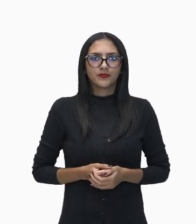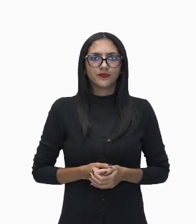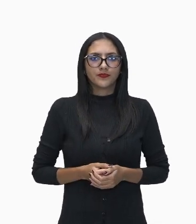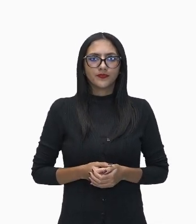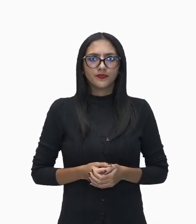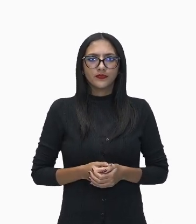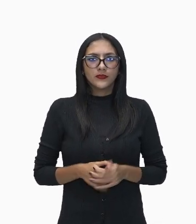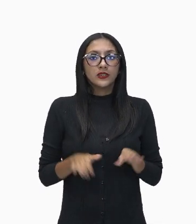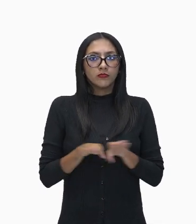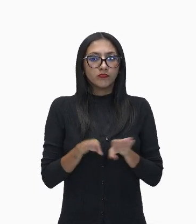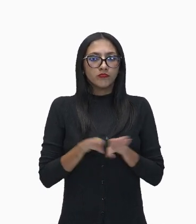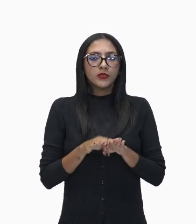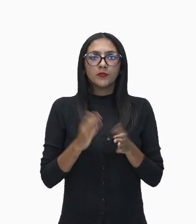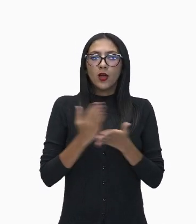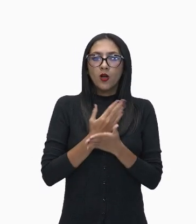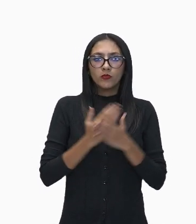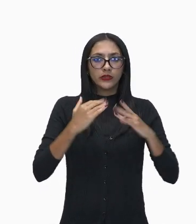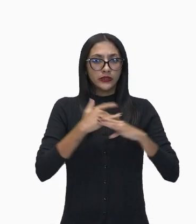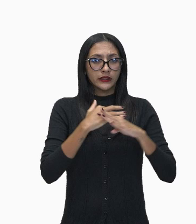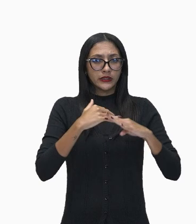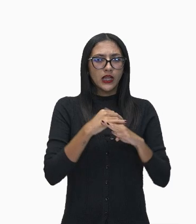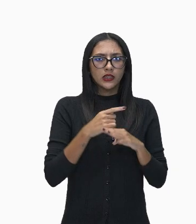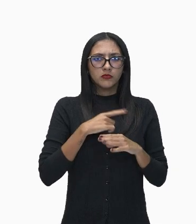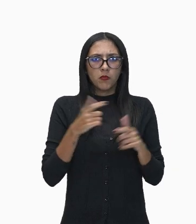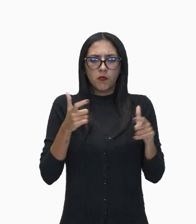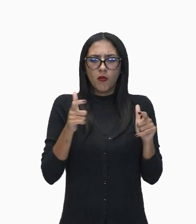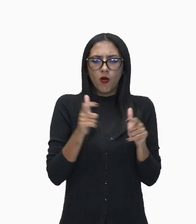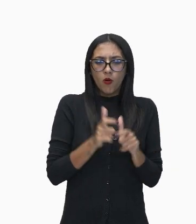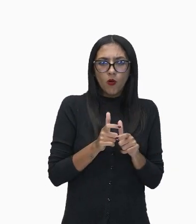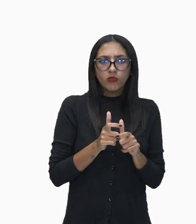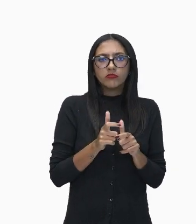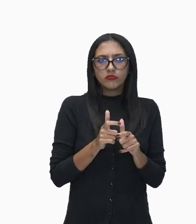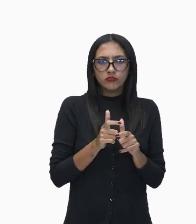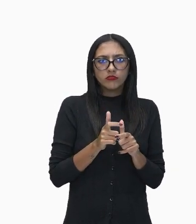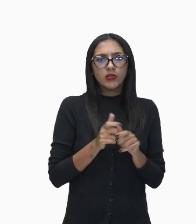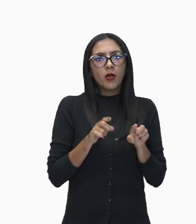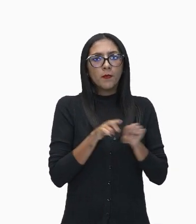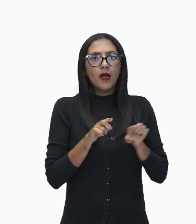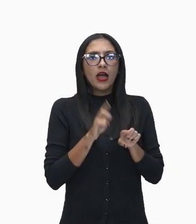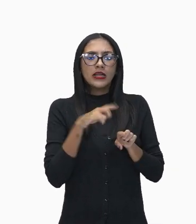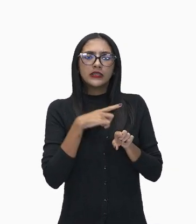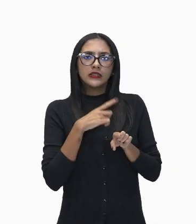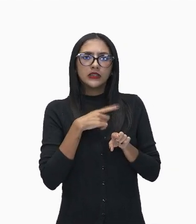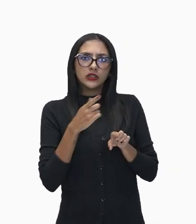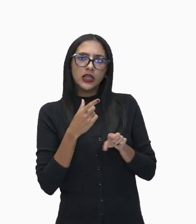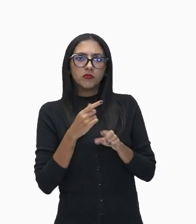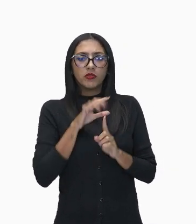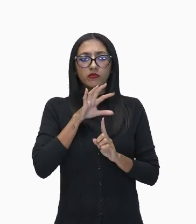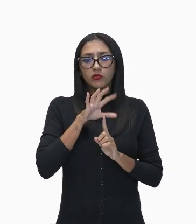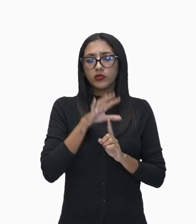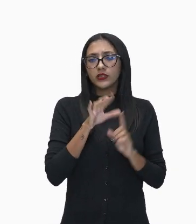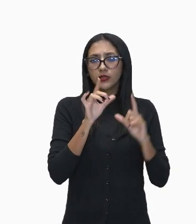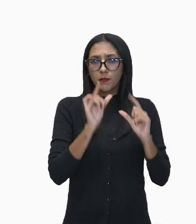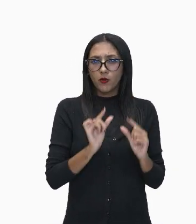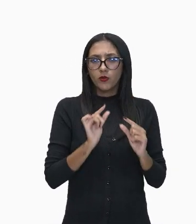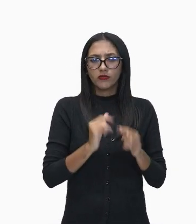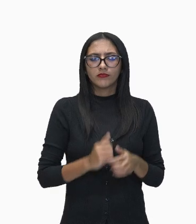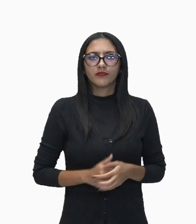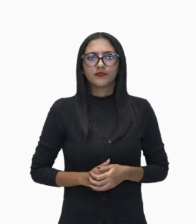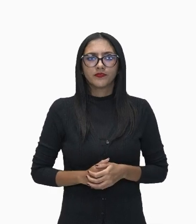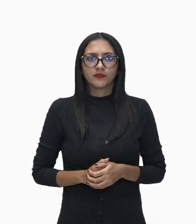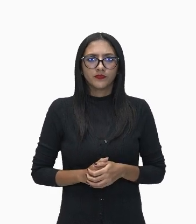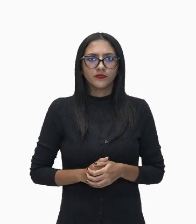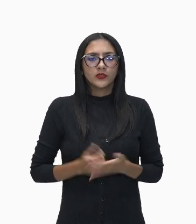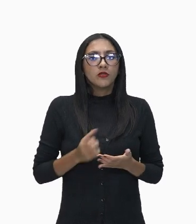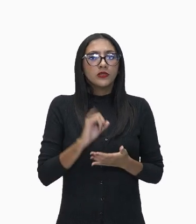desempenham funções mais restritas e servem áreas menores. Então, se a gente for pensar, já que eu